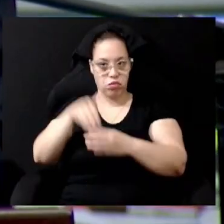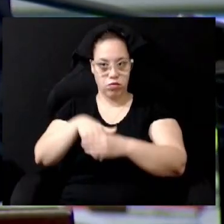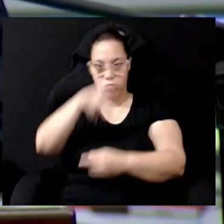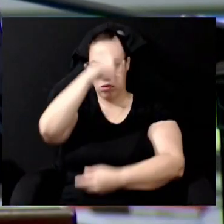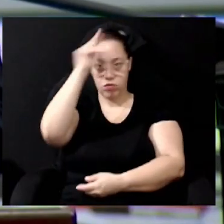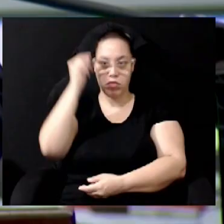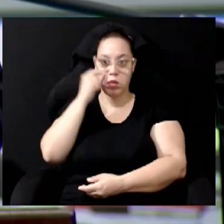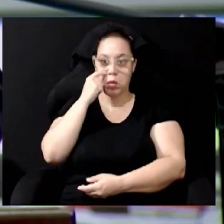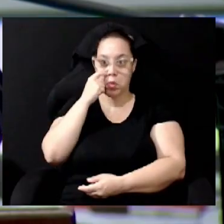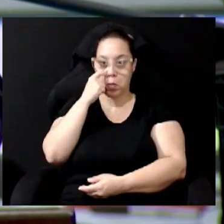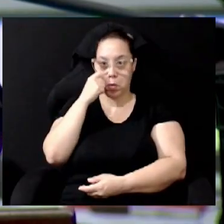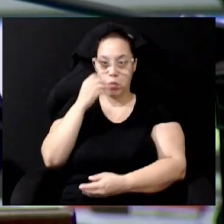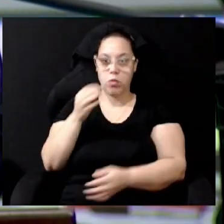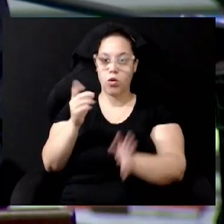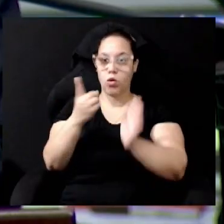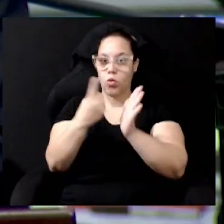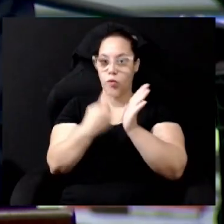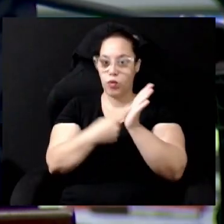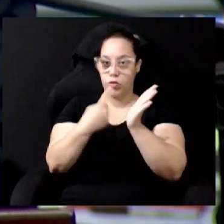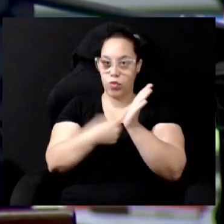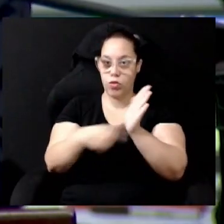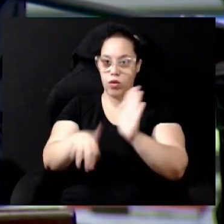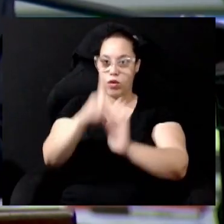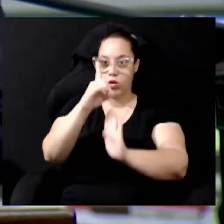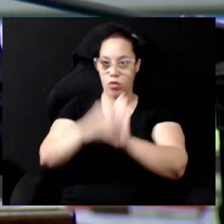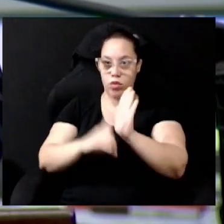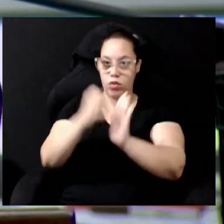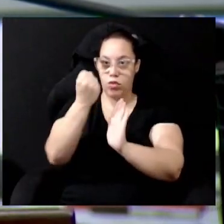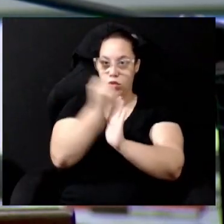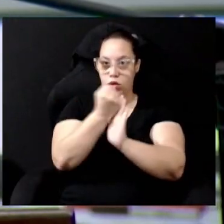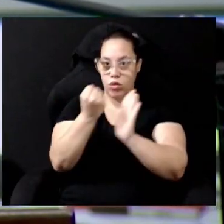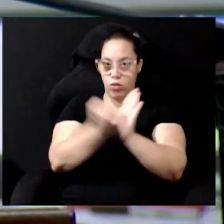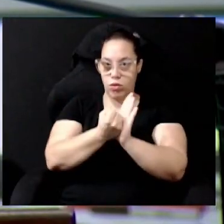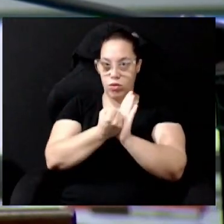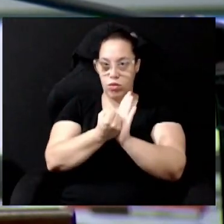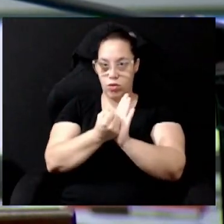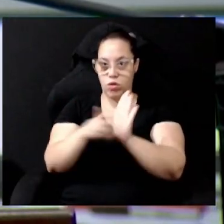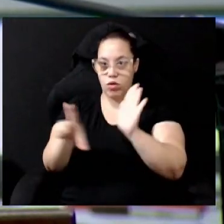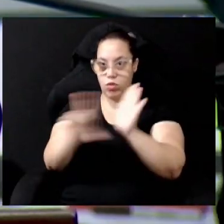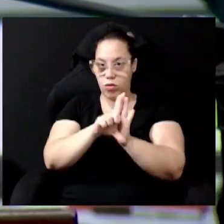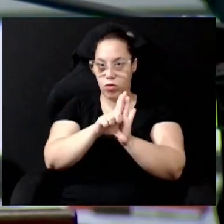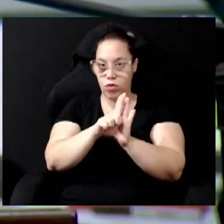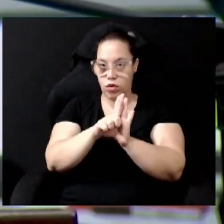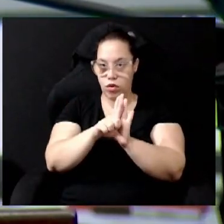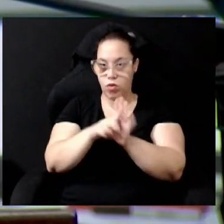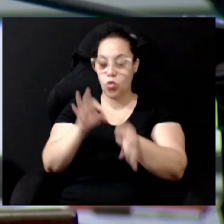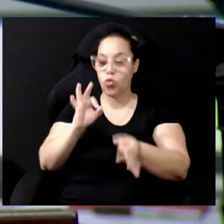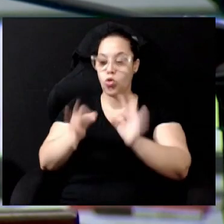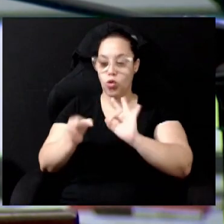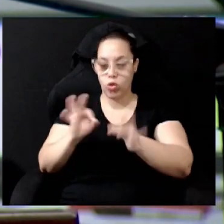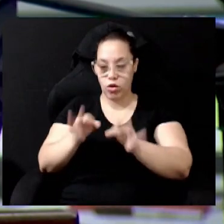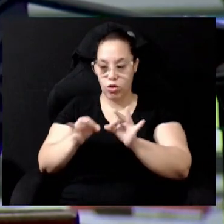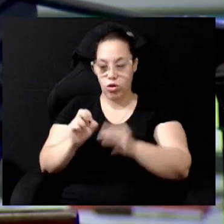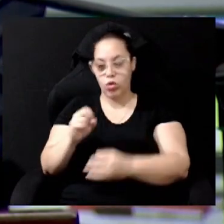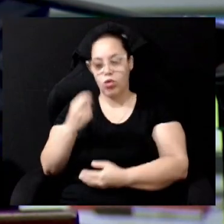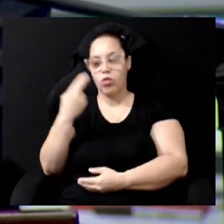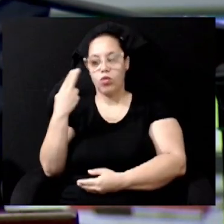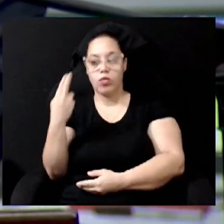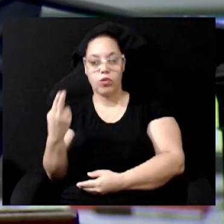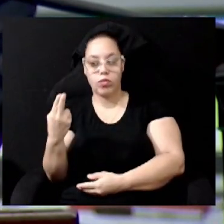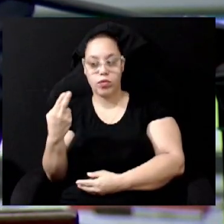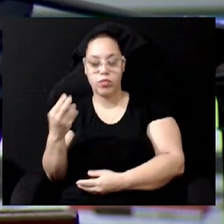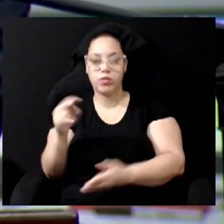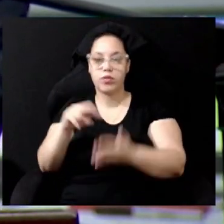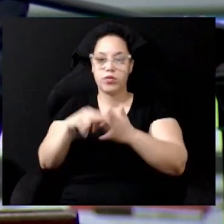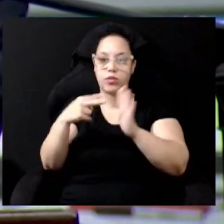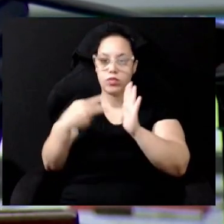de lei, de contrato, de determinação judicial, ou seja, isso significa